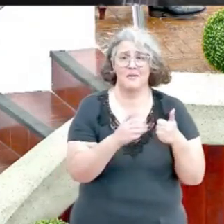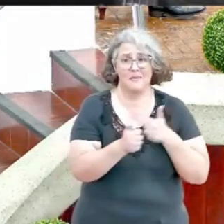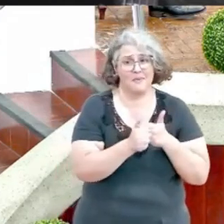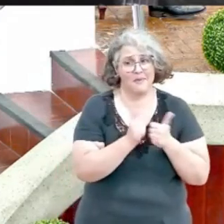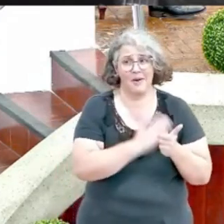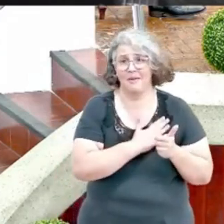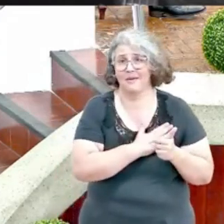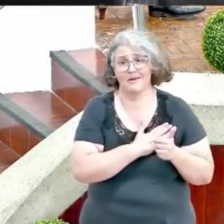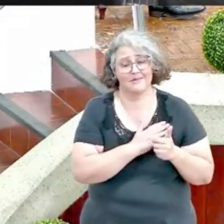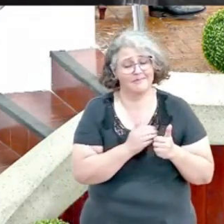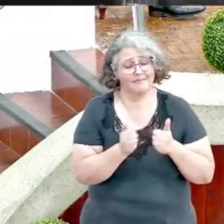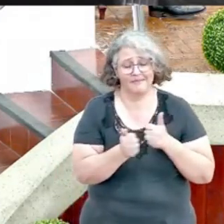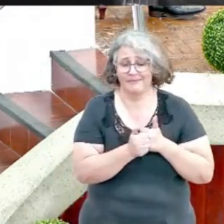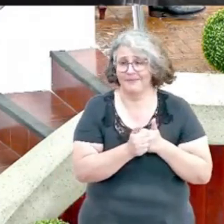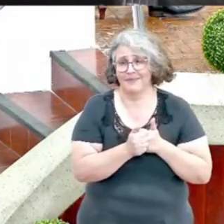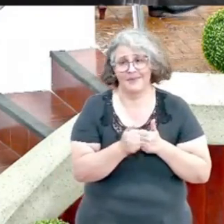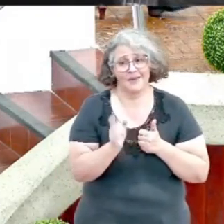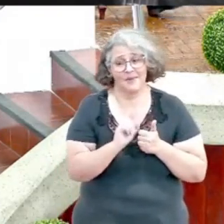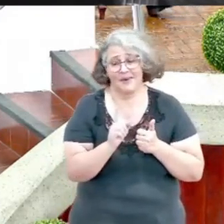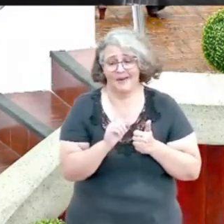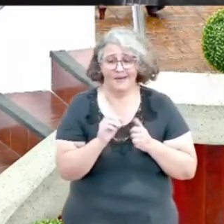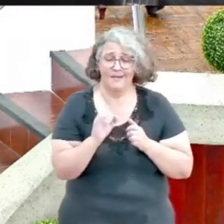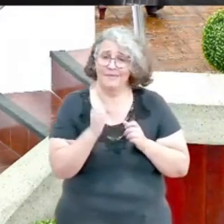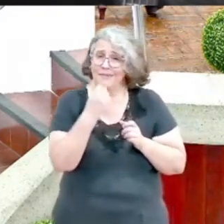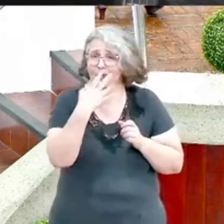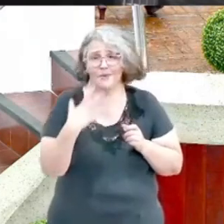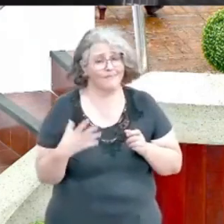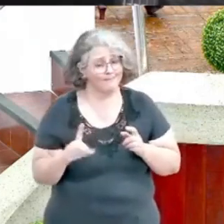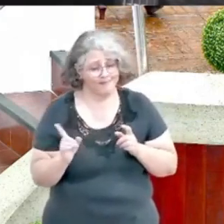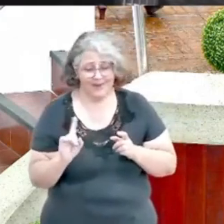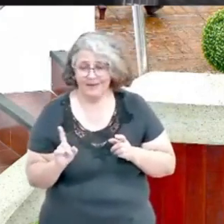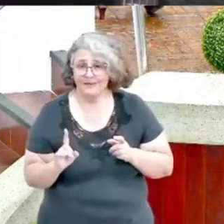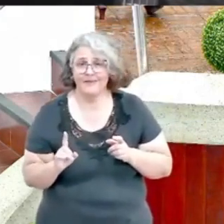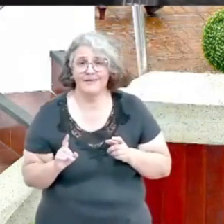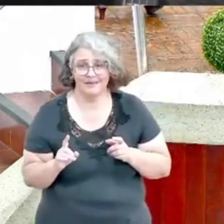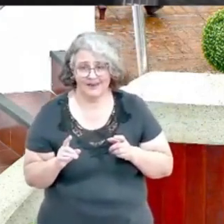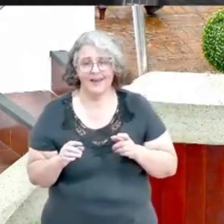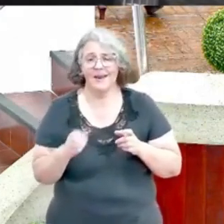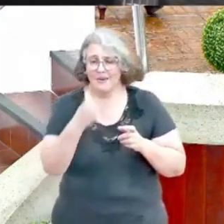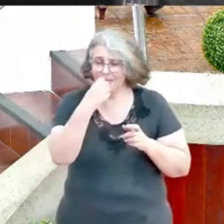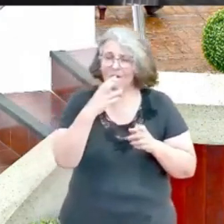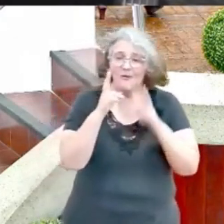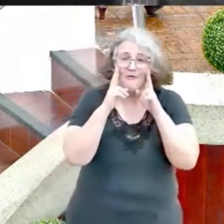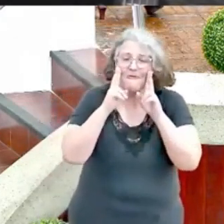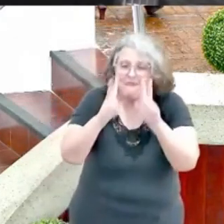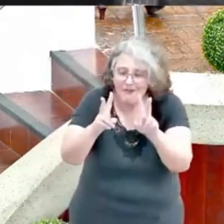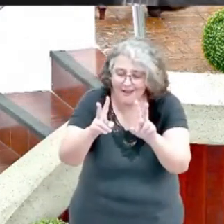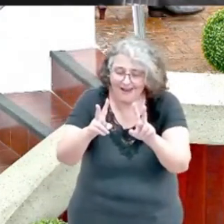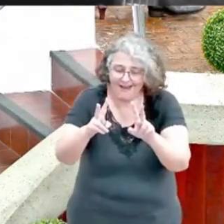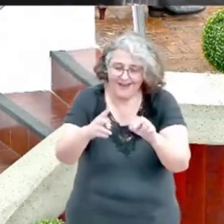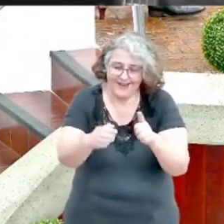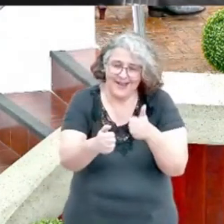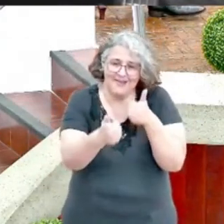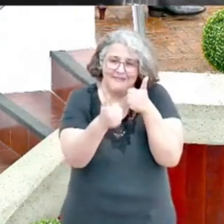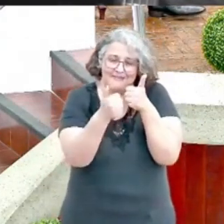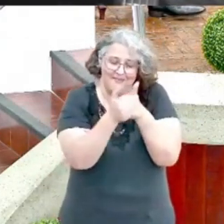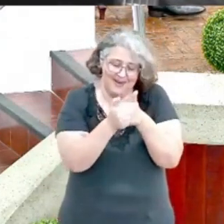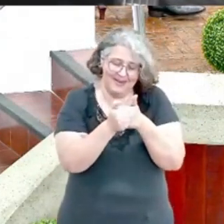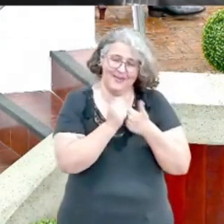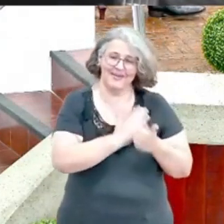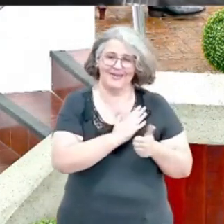suficiente. Bom mesmo é estar perto dos olhos e do coração. Bom mesmo é estar face a